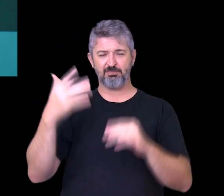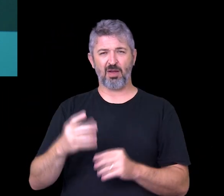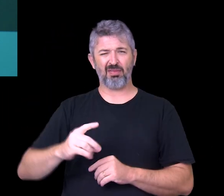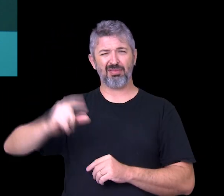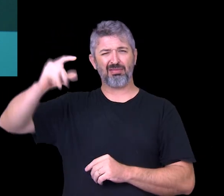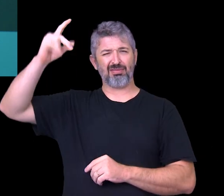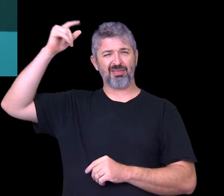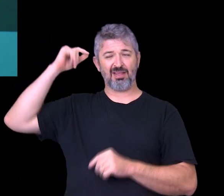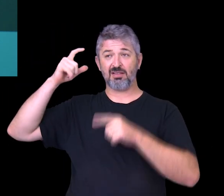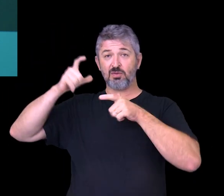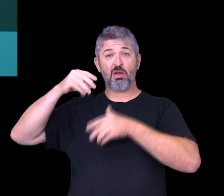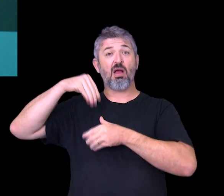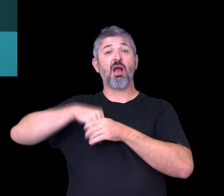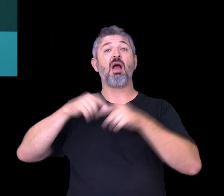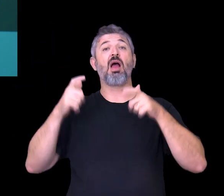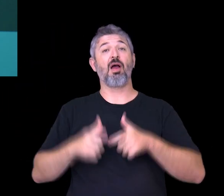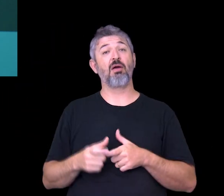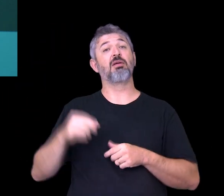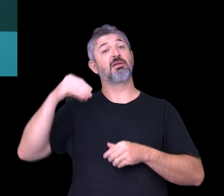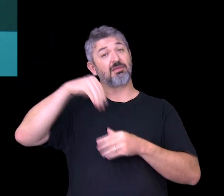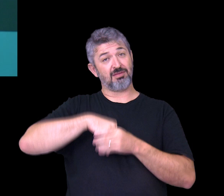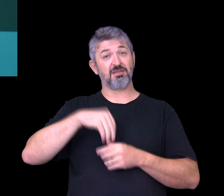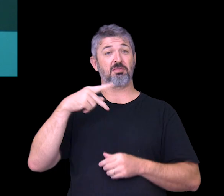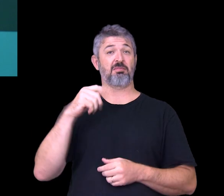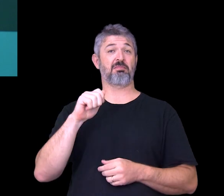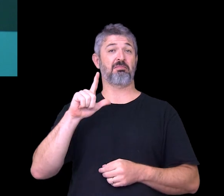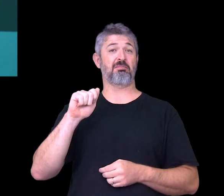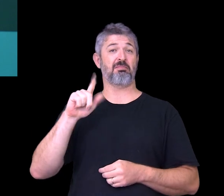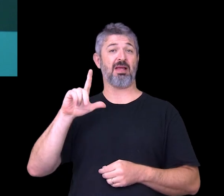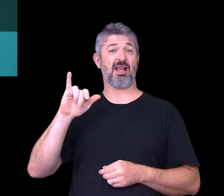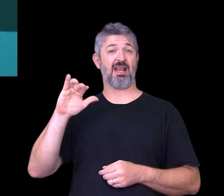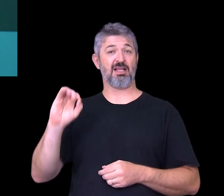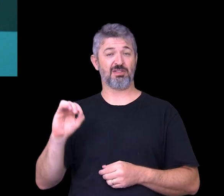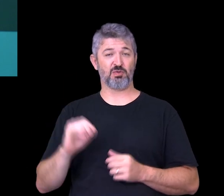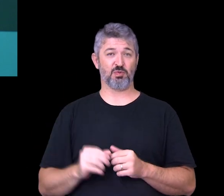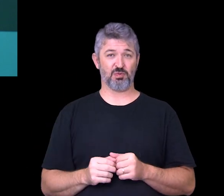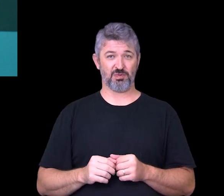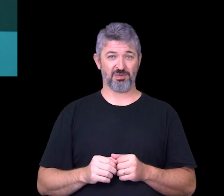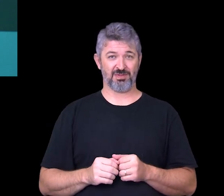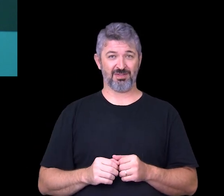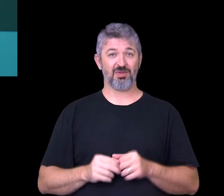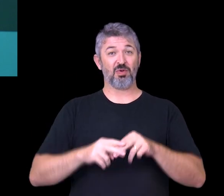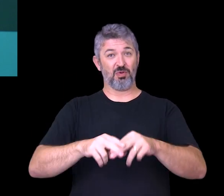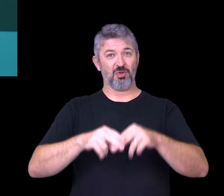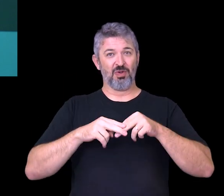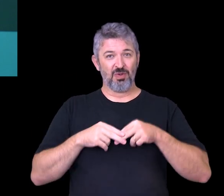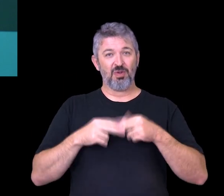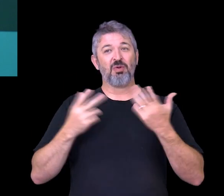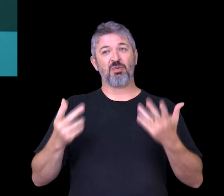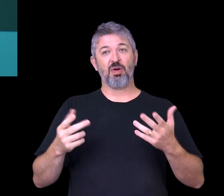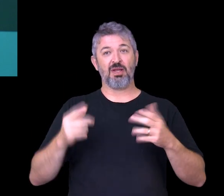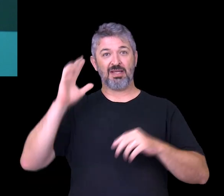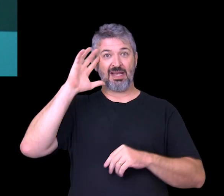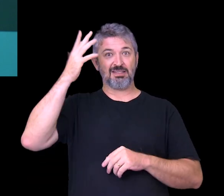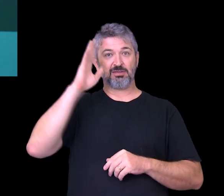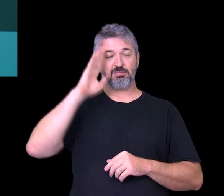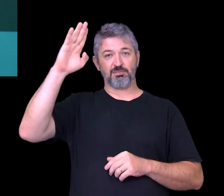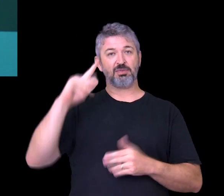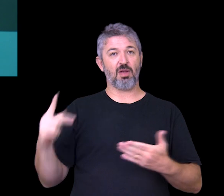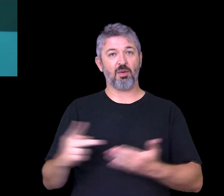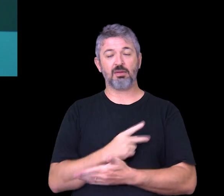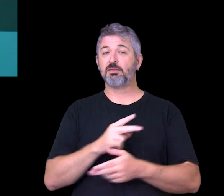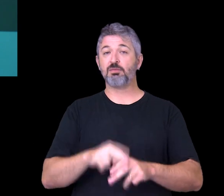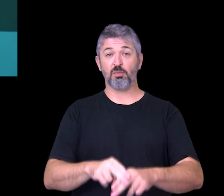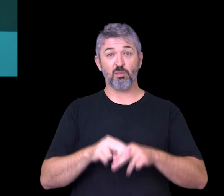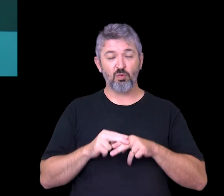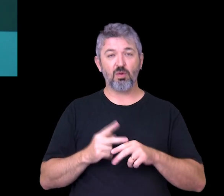vêm tomadas dentro de um palácio. E ali, então, nesse palácio, as grandes decisões são tomadas a partir dos anseios